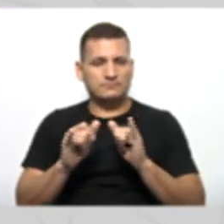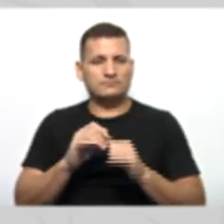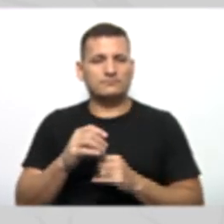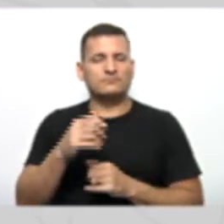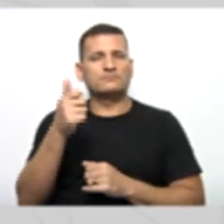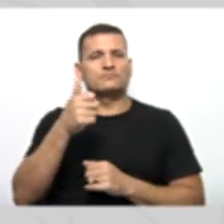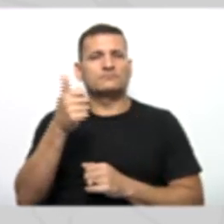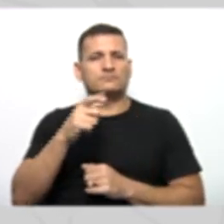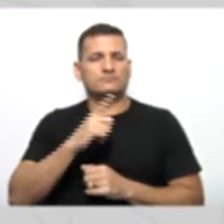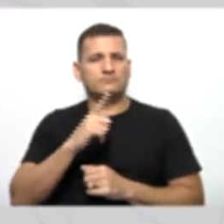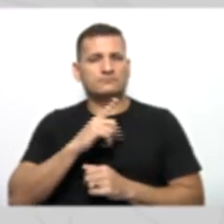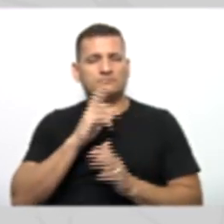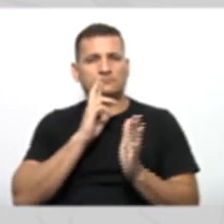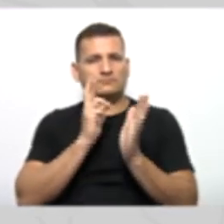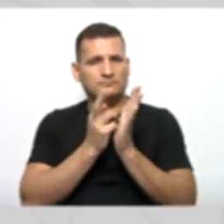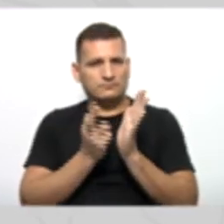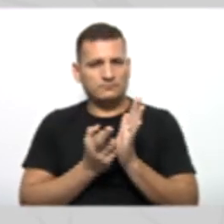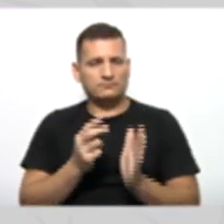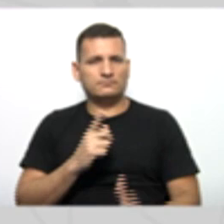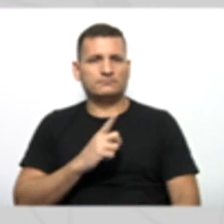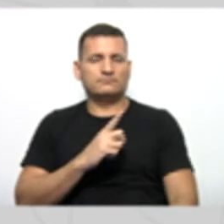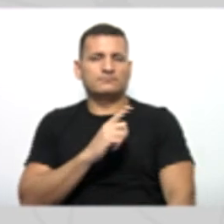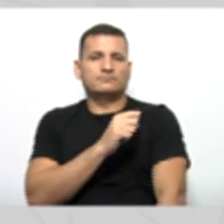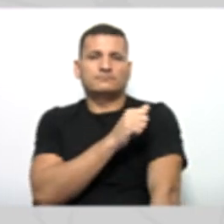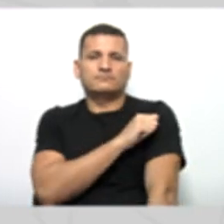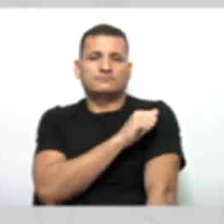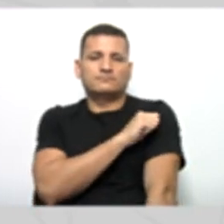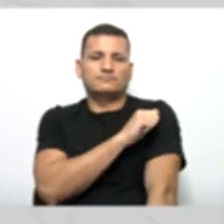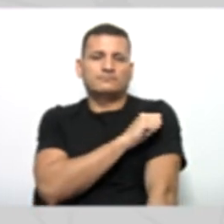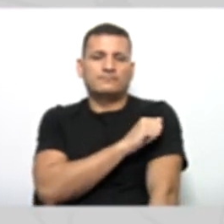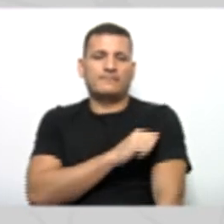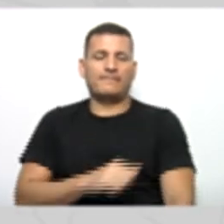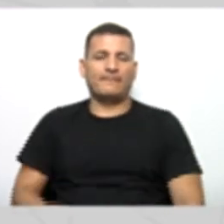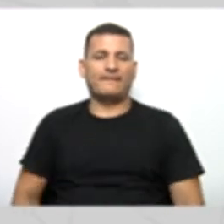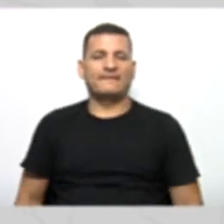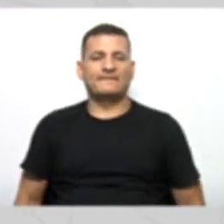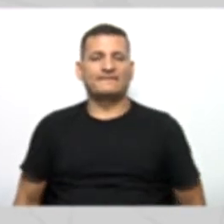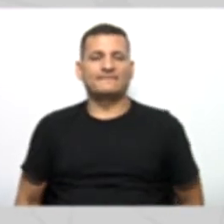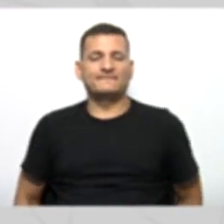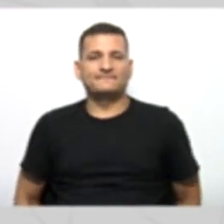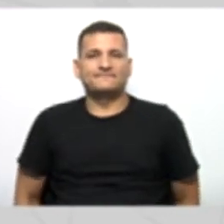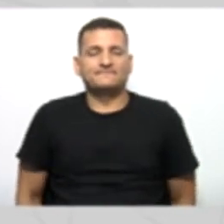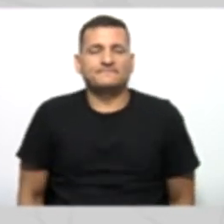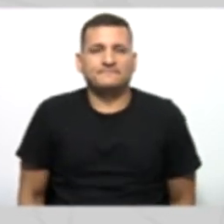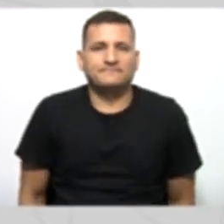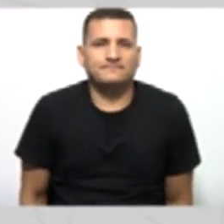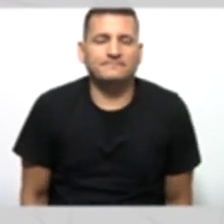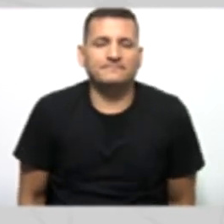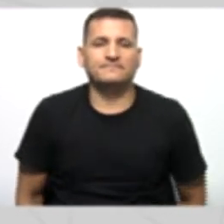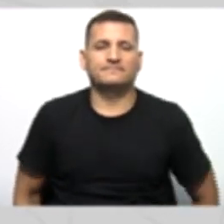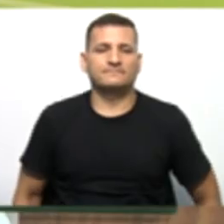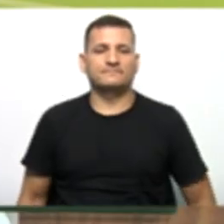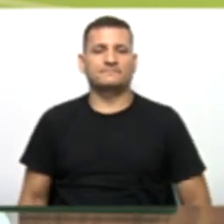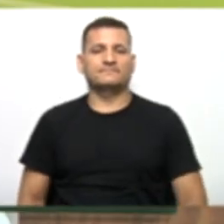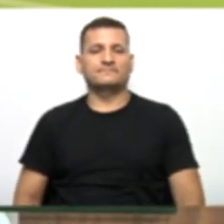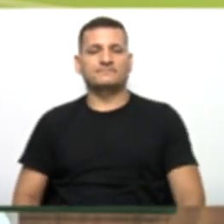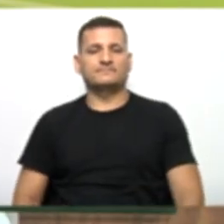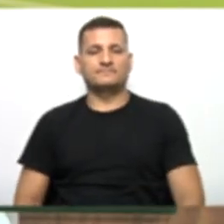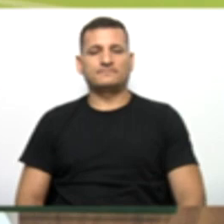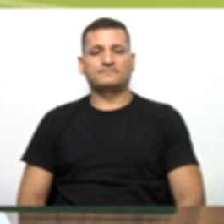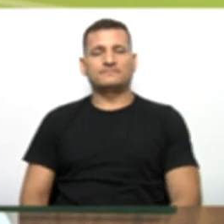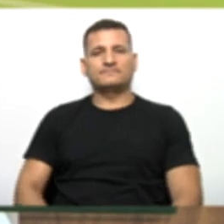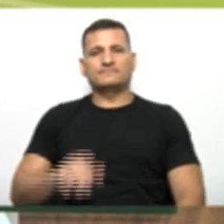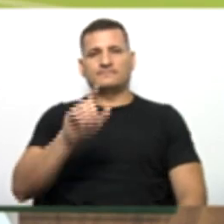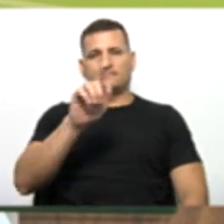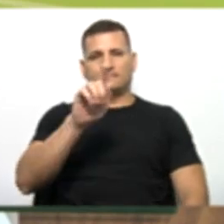primeira, teve alguma resposta aí que a gente pode já passar para os nossos alunos? Tem sim. A primeira, a